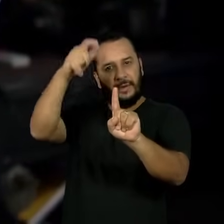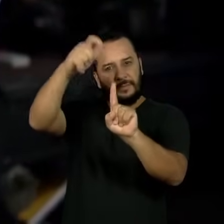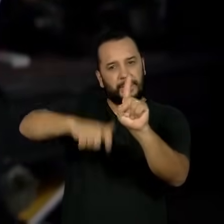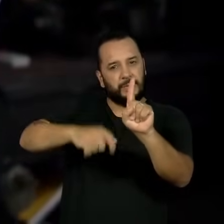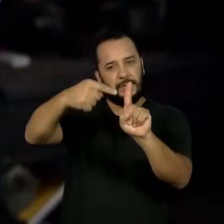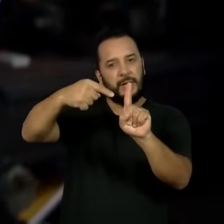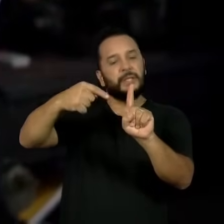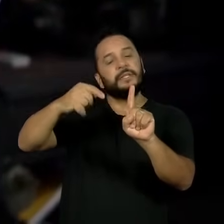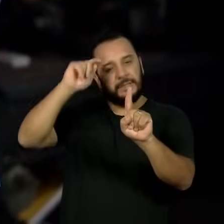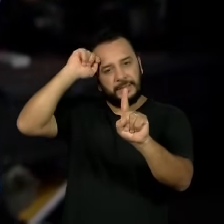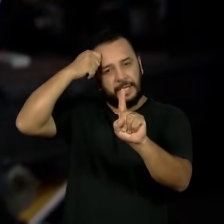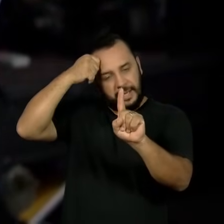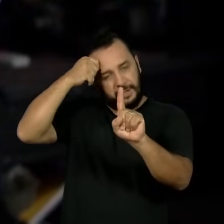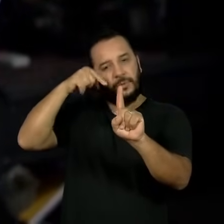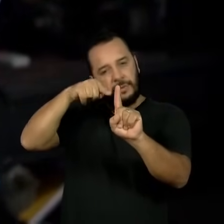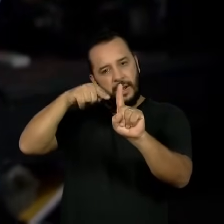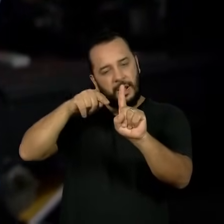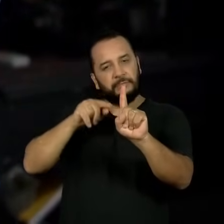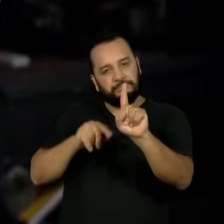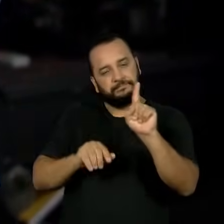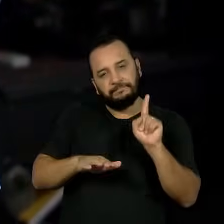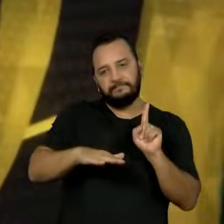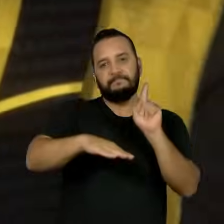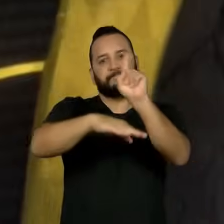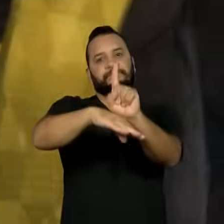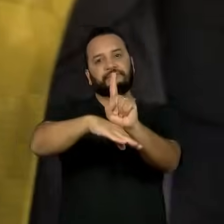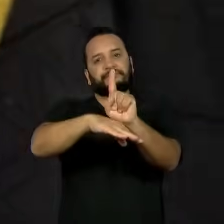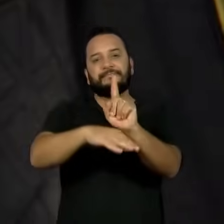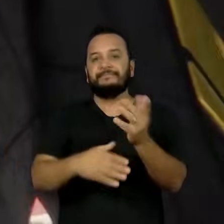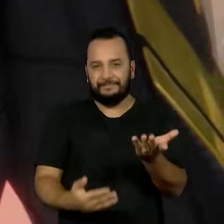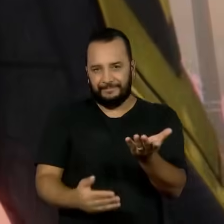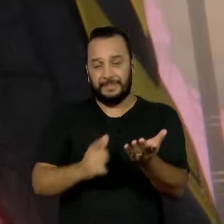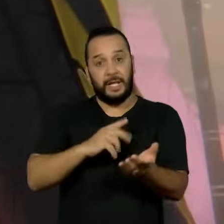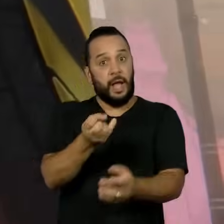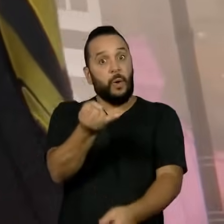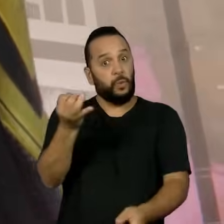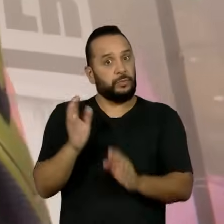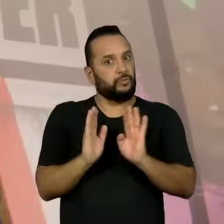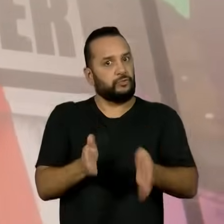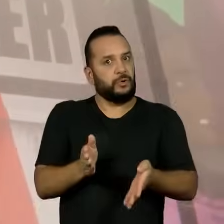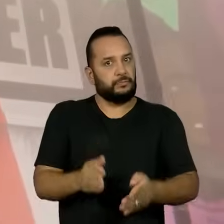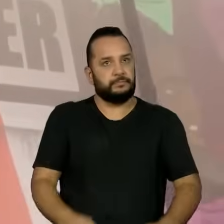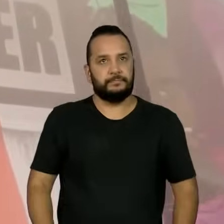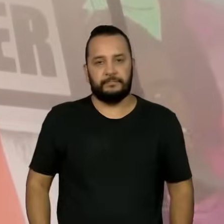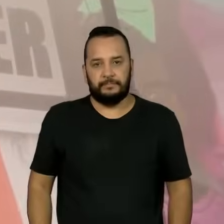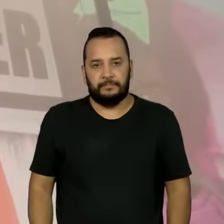negros como protagonistas. A gente tem alguns títulos.